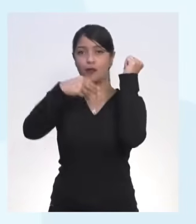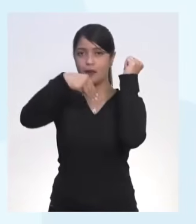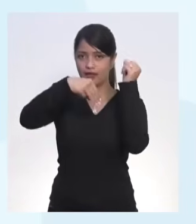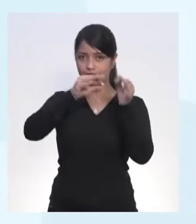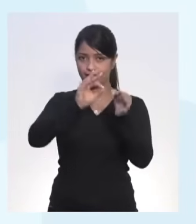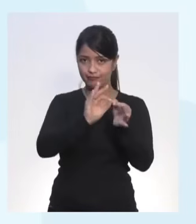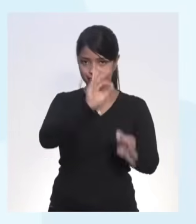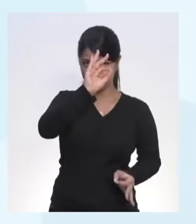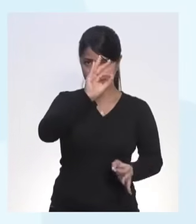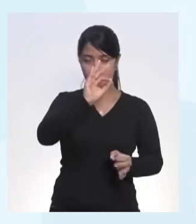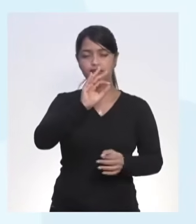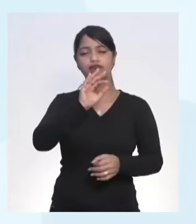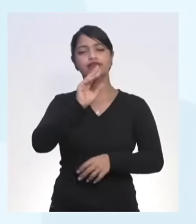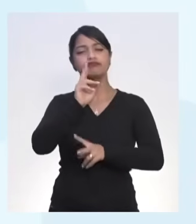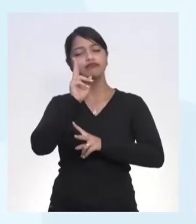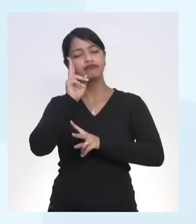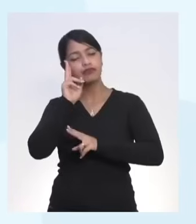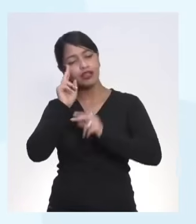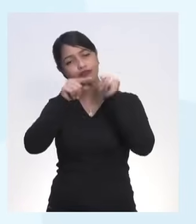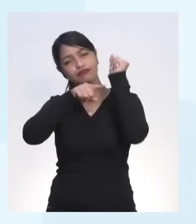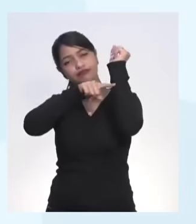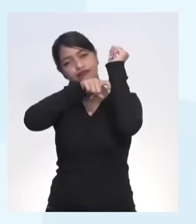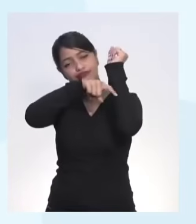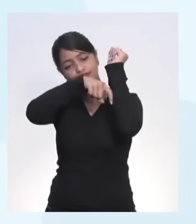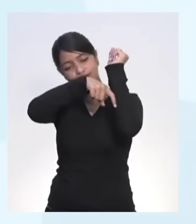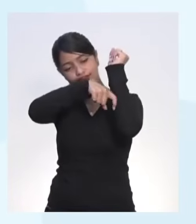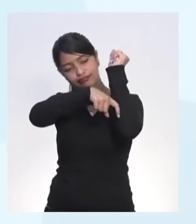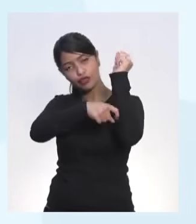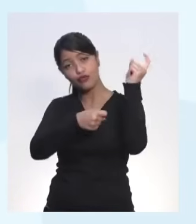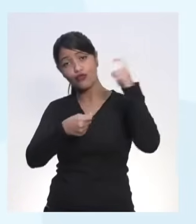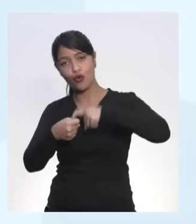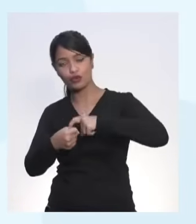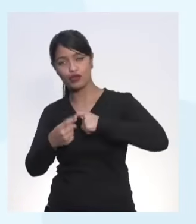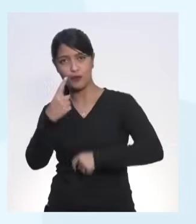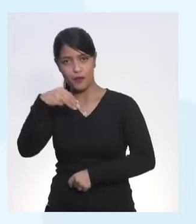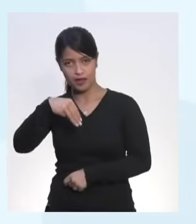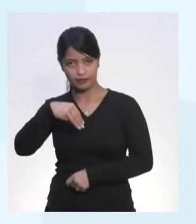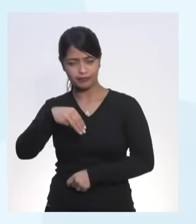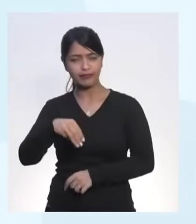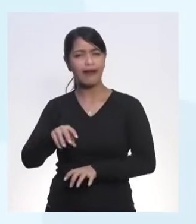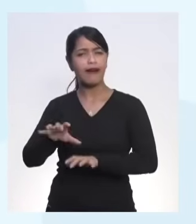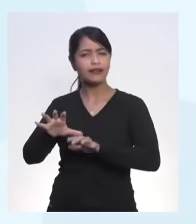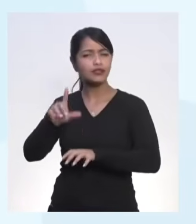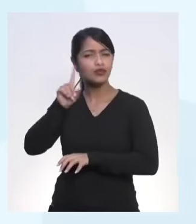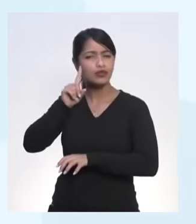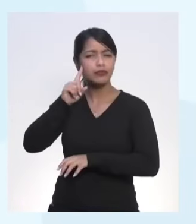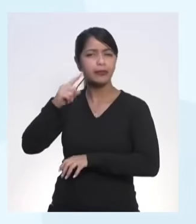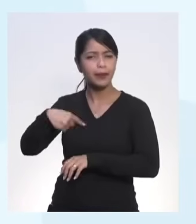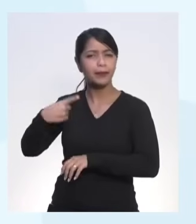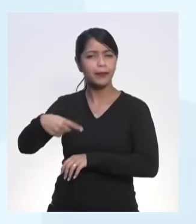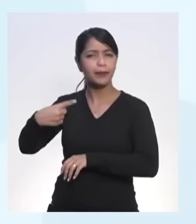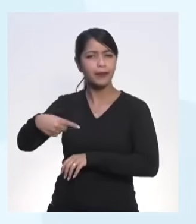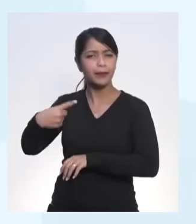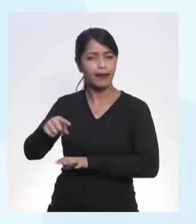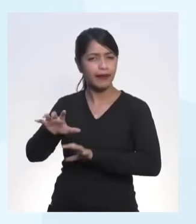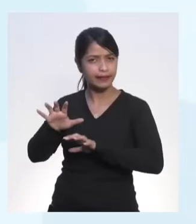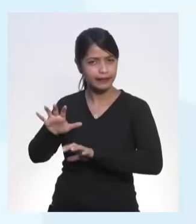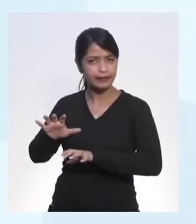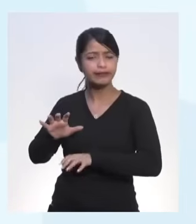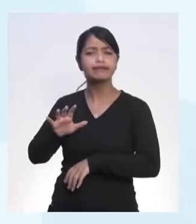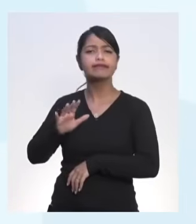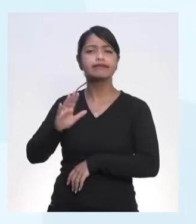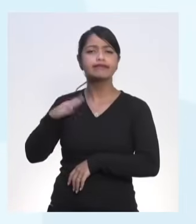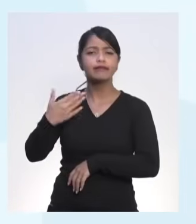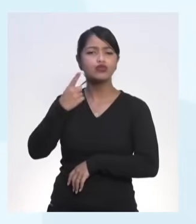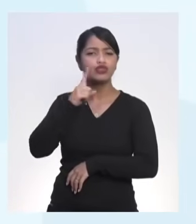Aí ela desce 1 metro. Seguindo essa rotina, a pergunta é: quantos dias a